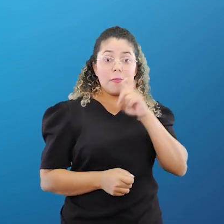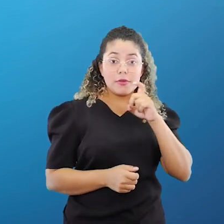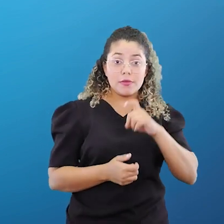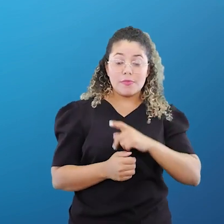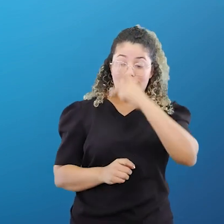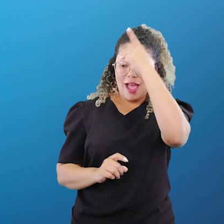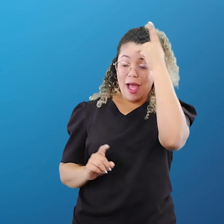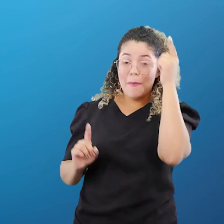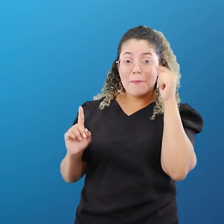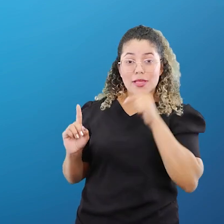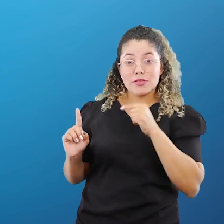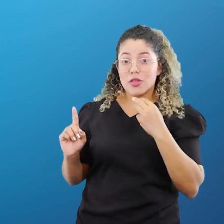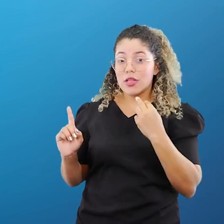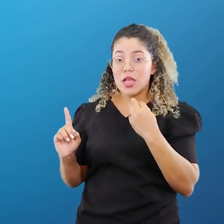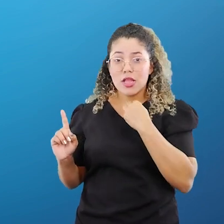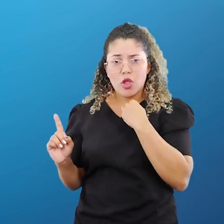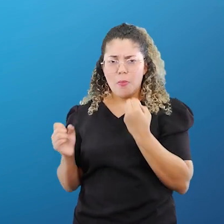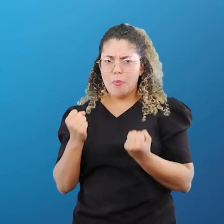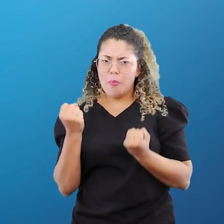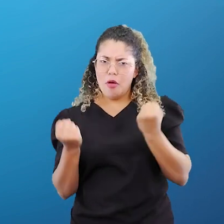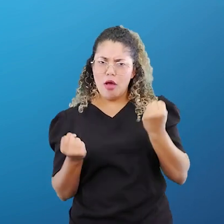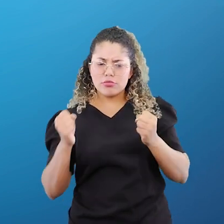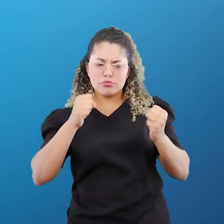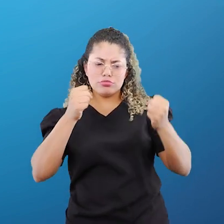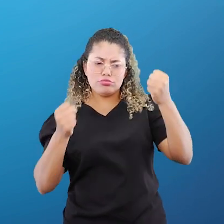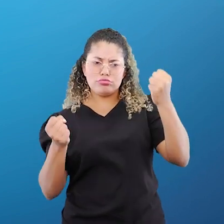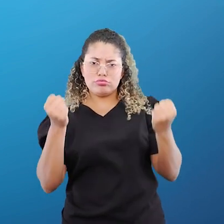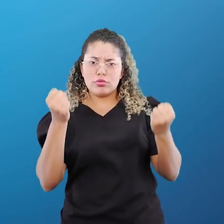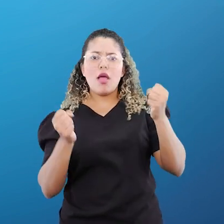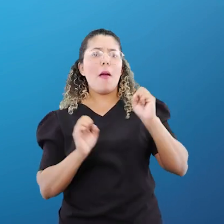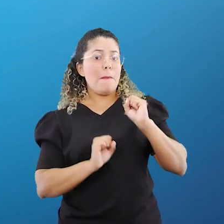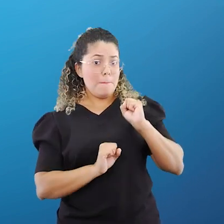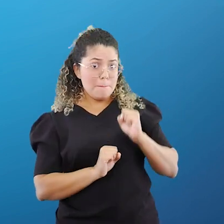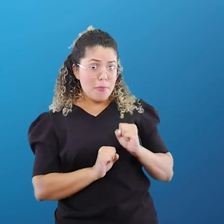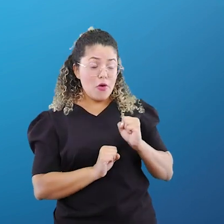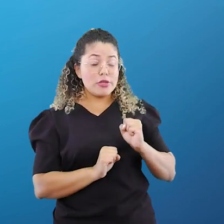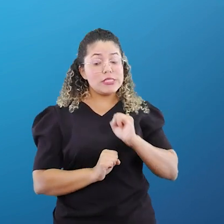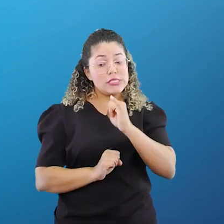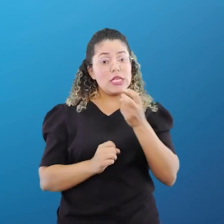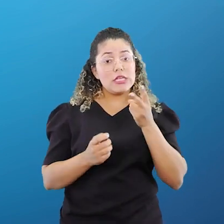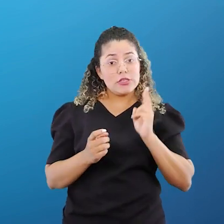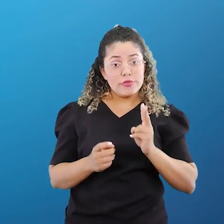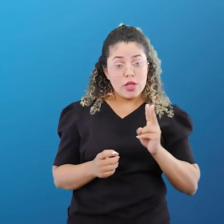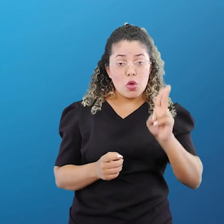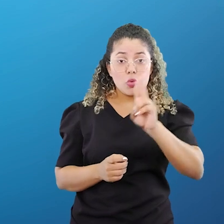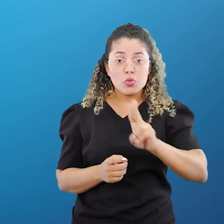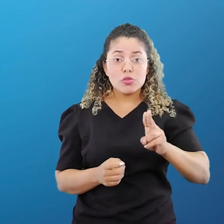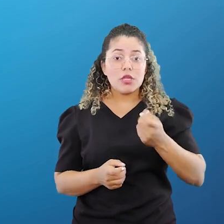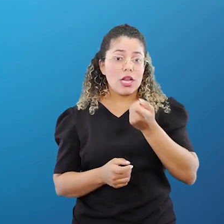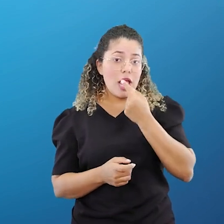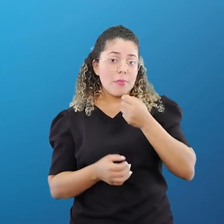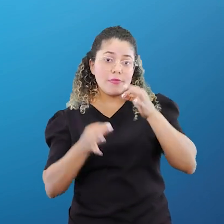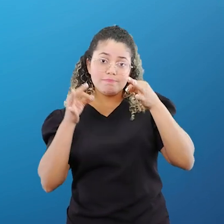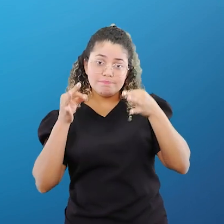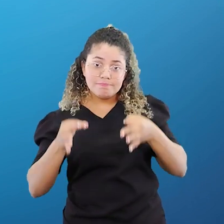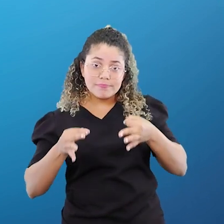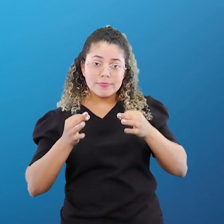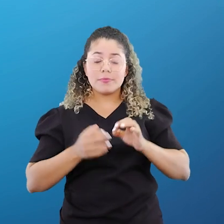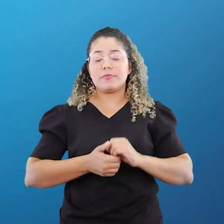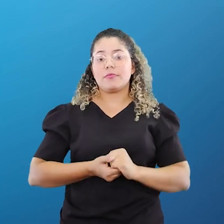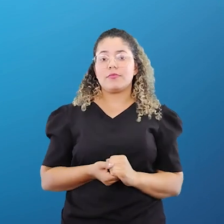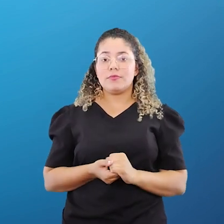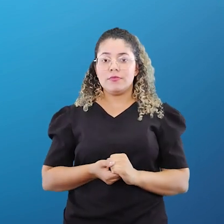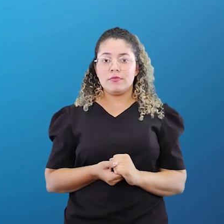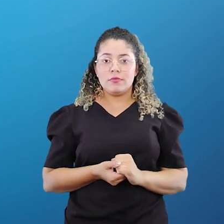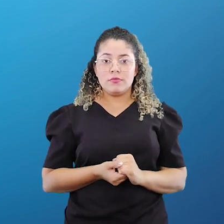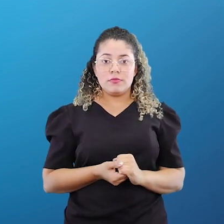paciente com epilepsia não pode dirigir. Sim, ele pode dirigir, desde que ele esteja recebendo o tratamento adequado.